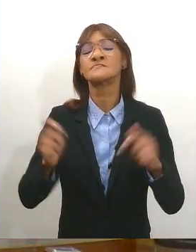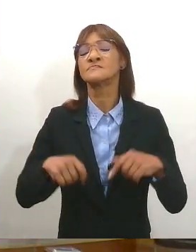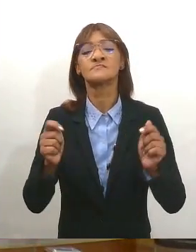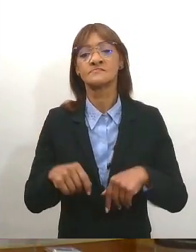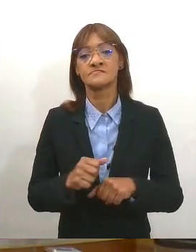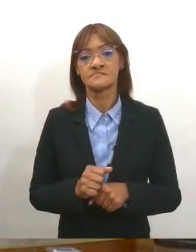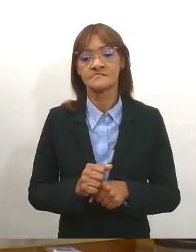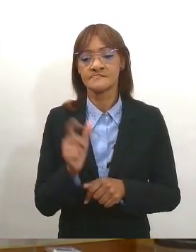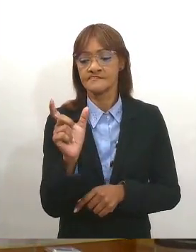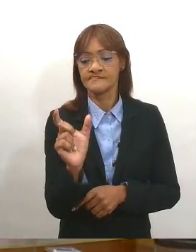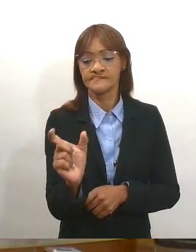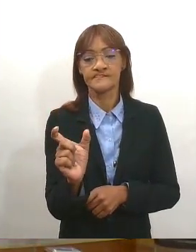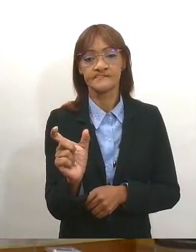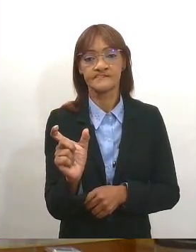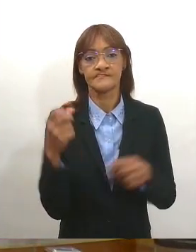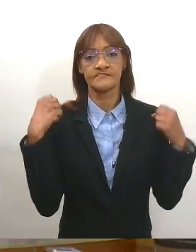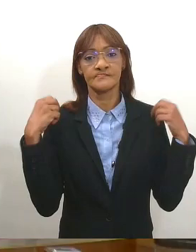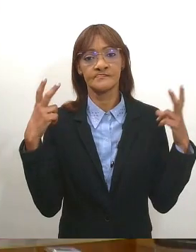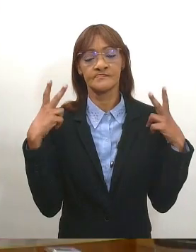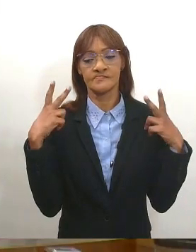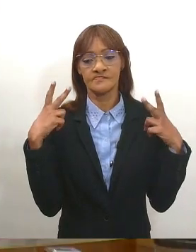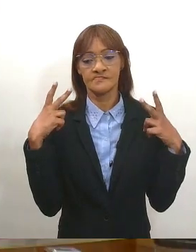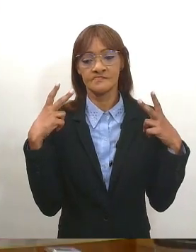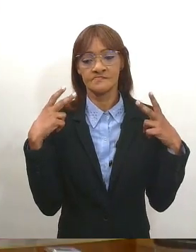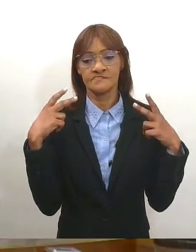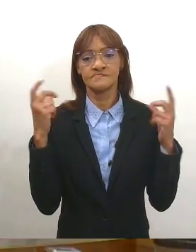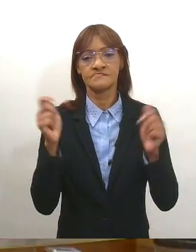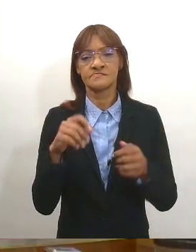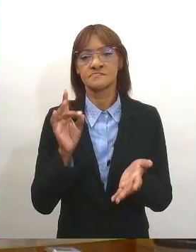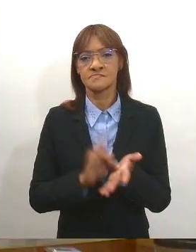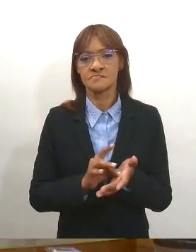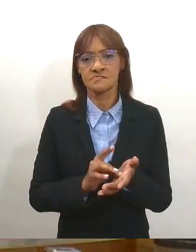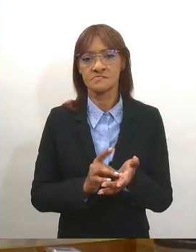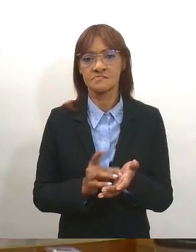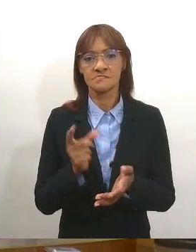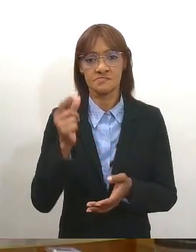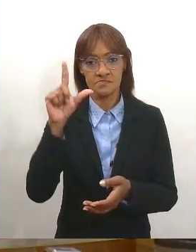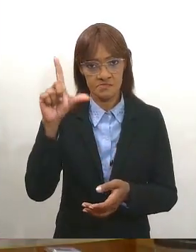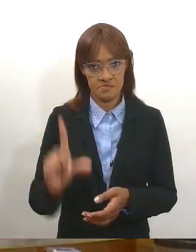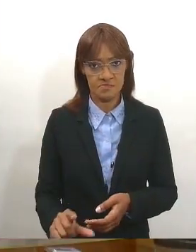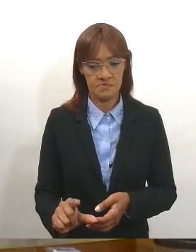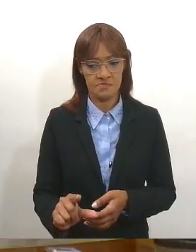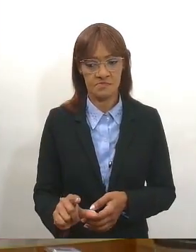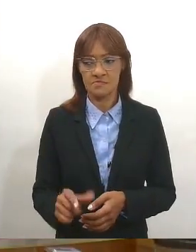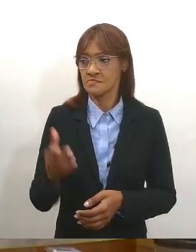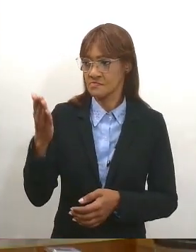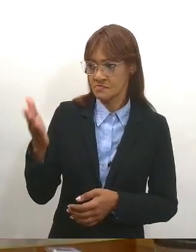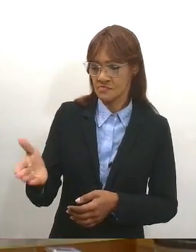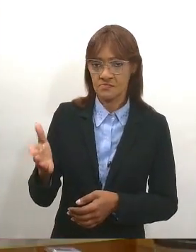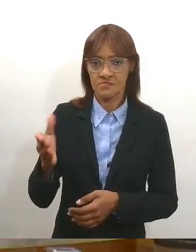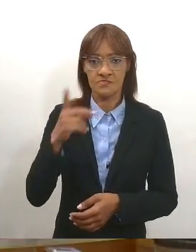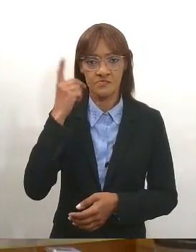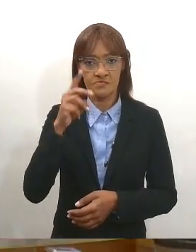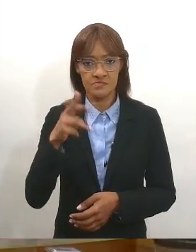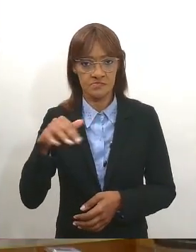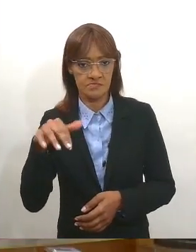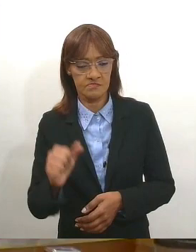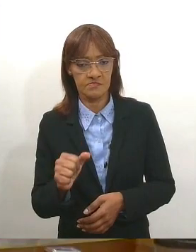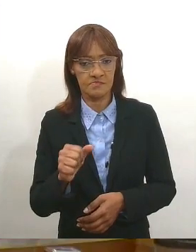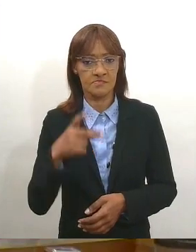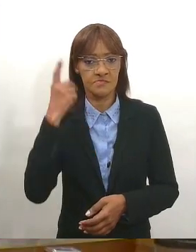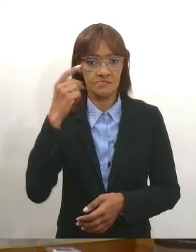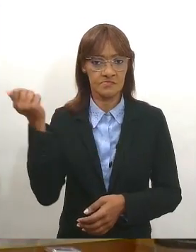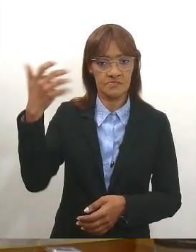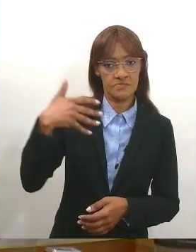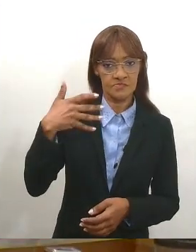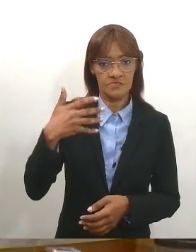valor realmente justo, Paulo Júnior, que é uma luta do senhor, deputado Marcos Oliveira, deputada Linda, de outros deputados já se posicionaram, contrários